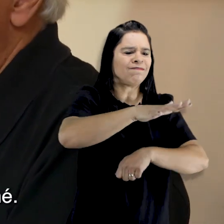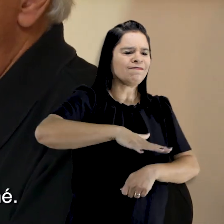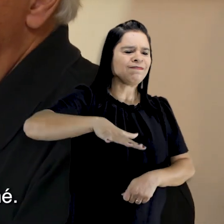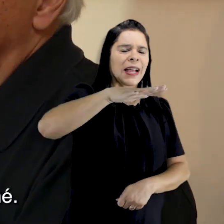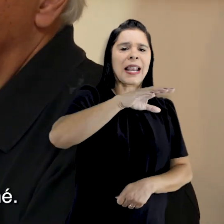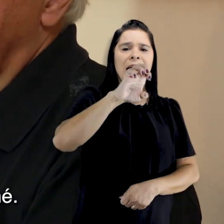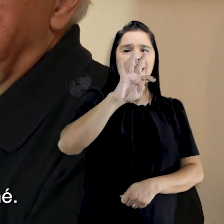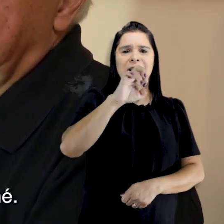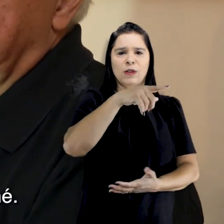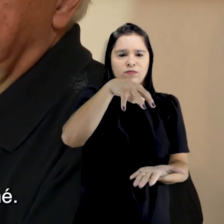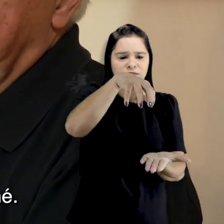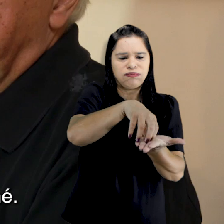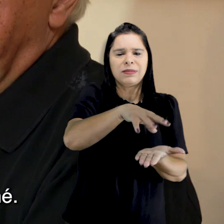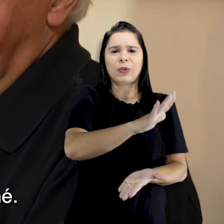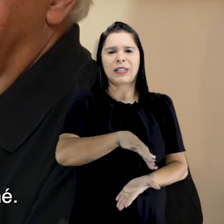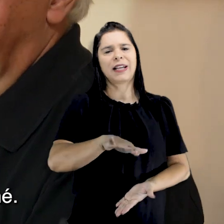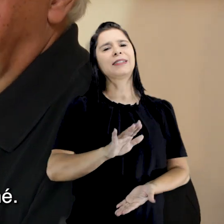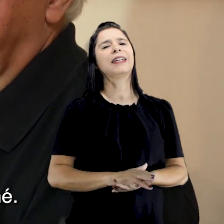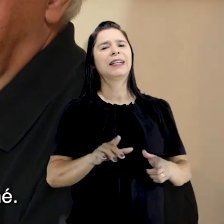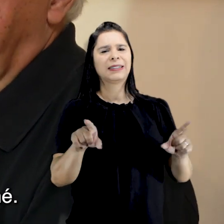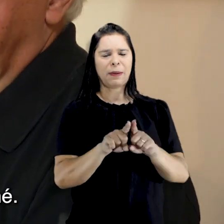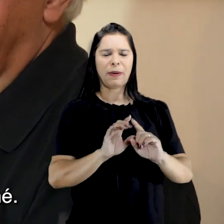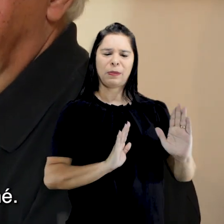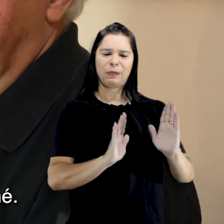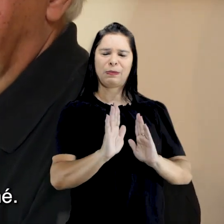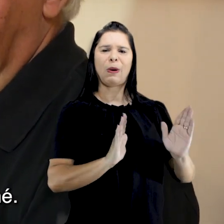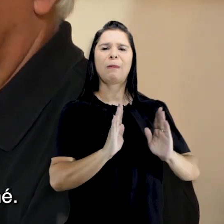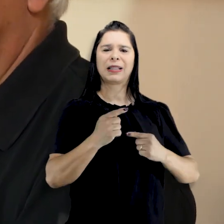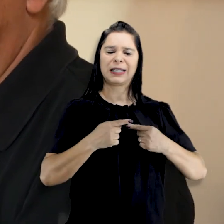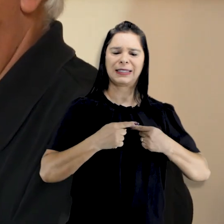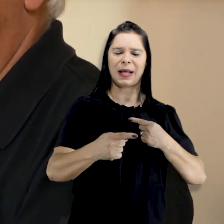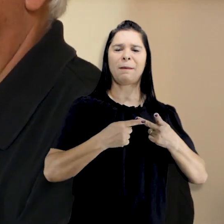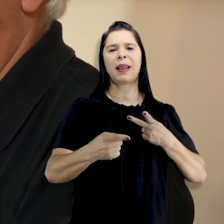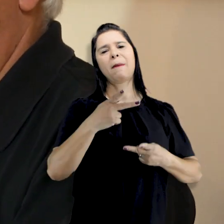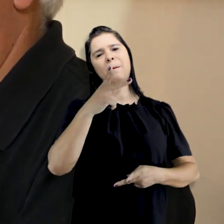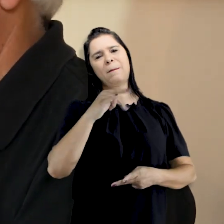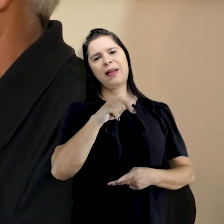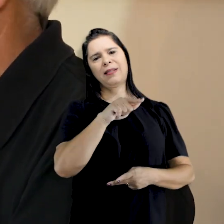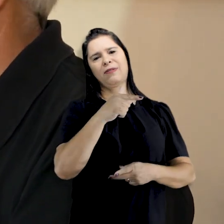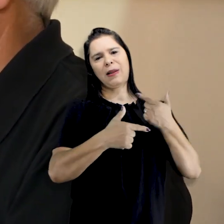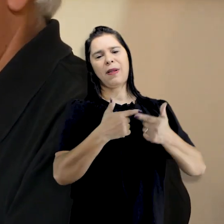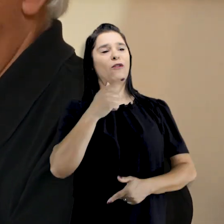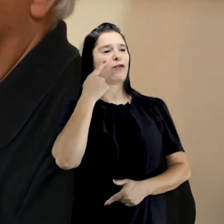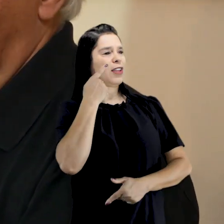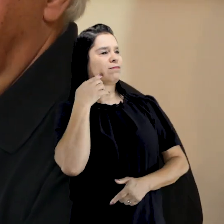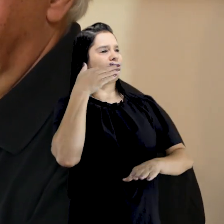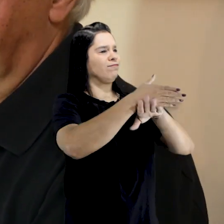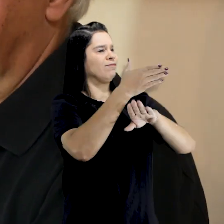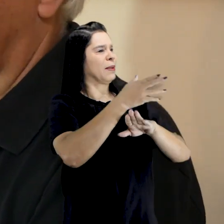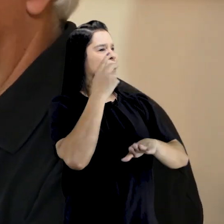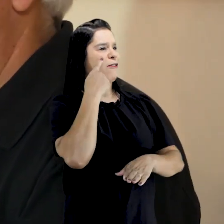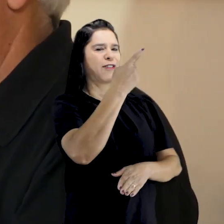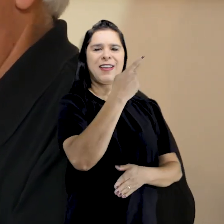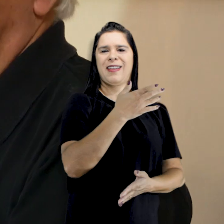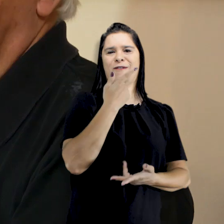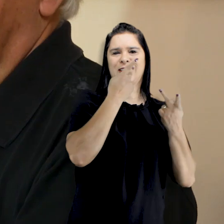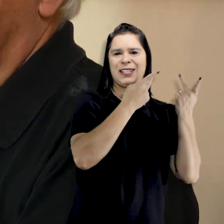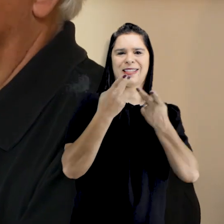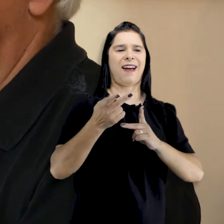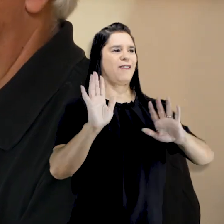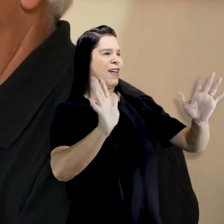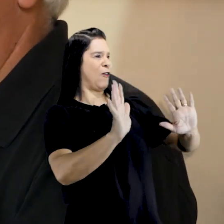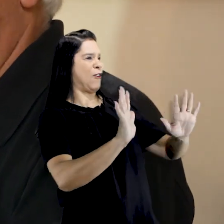E também durante a semana, meu pai trabalhando, eu ia muito lá, né? Eu gostava de ir lá, eu ia ali visitar o pessoal